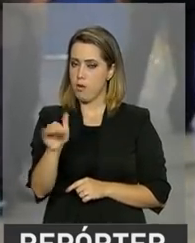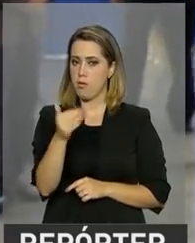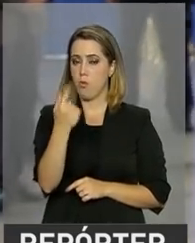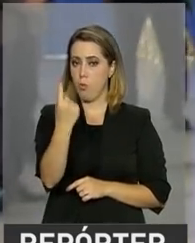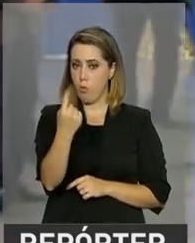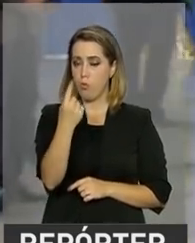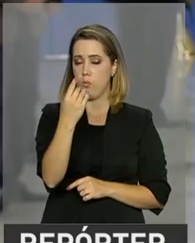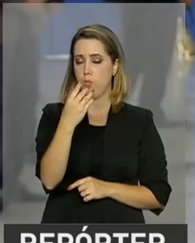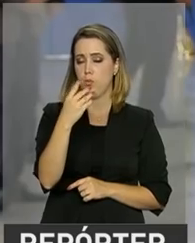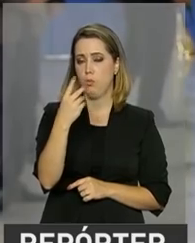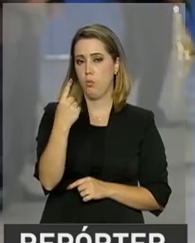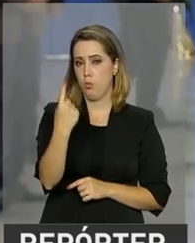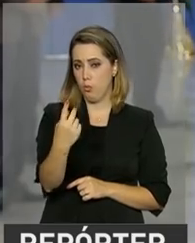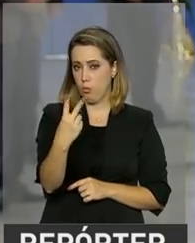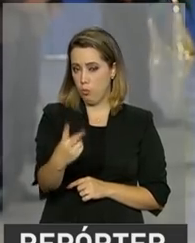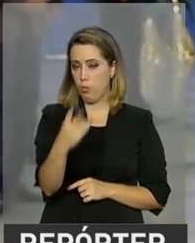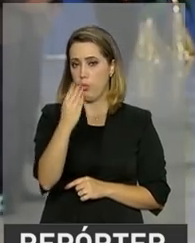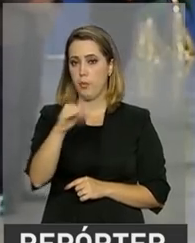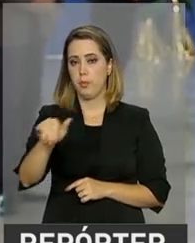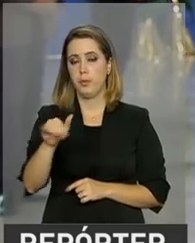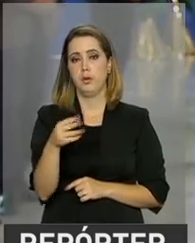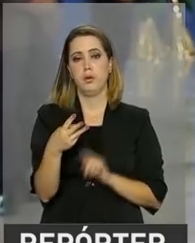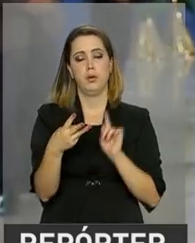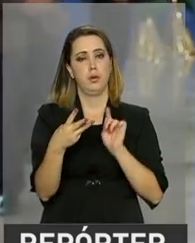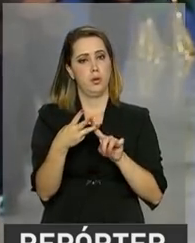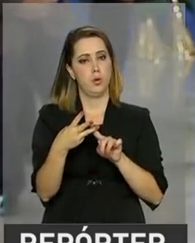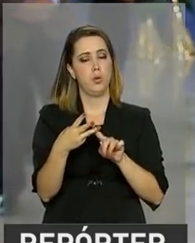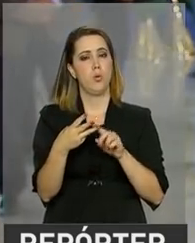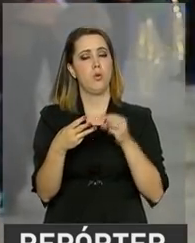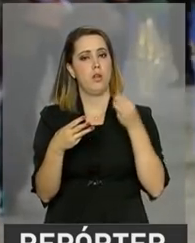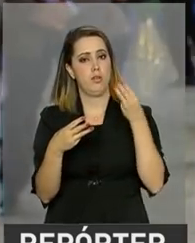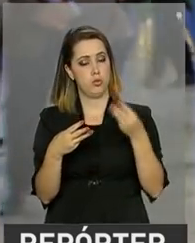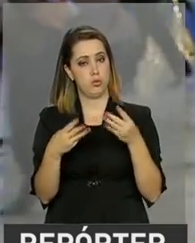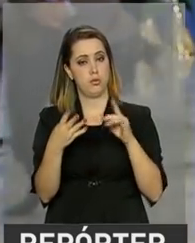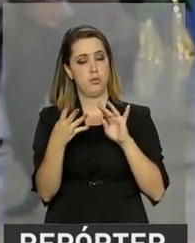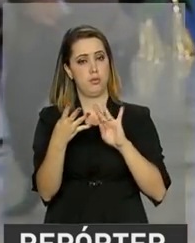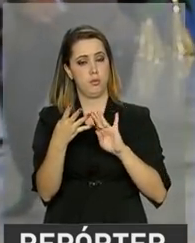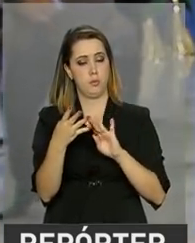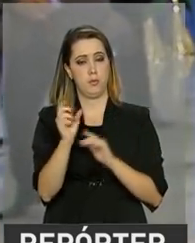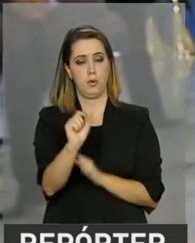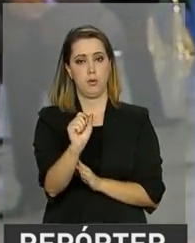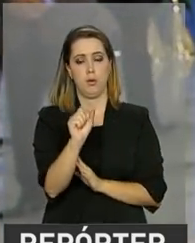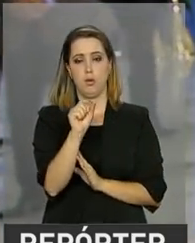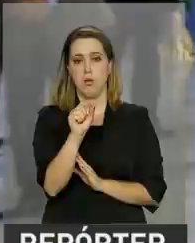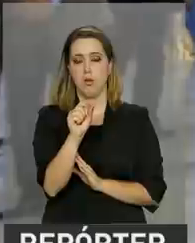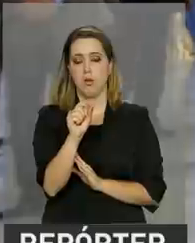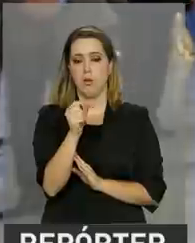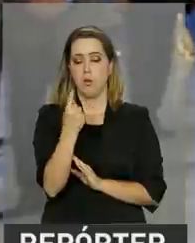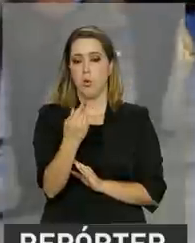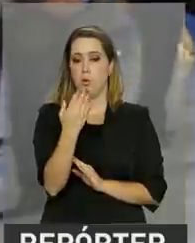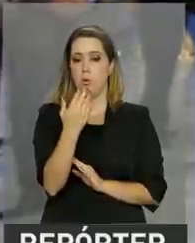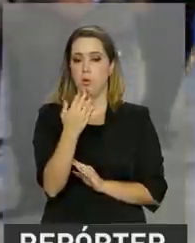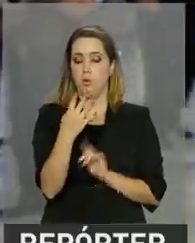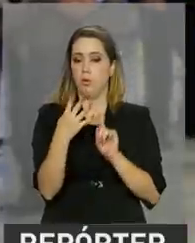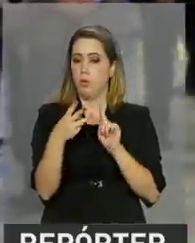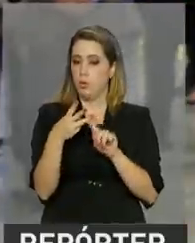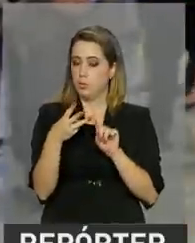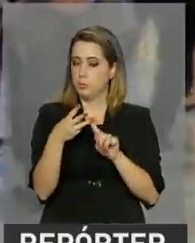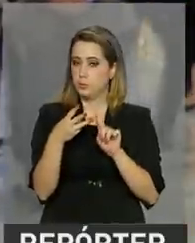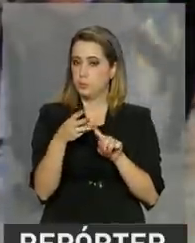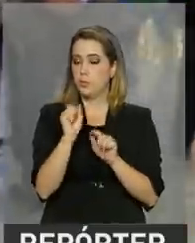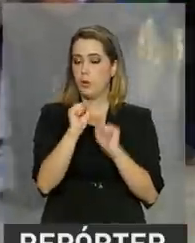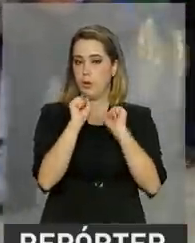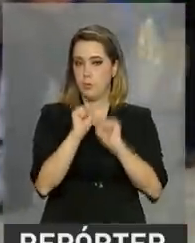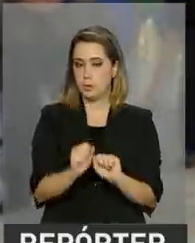1, 1,5, 2 e 3. A faixa de renda 3 é aquela que permite que as famílias tenham uma maior renda bruta mensal para se enquadrar no Minha Casa Minha